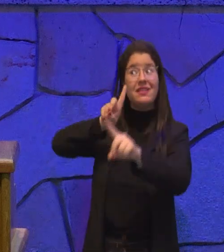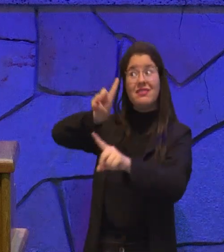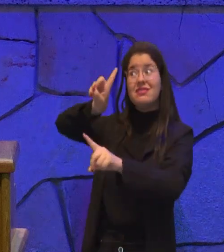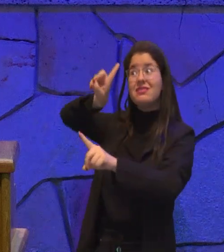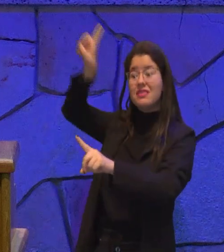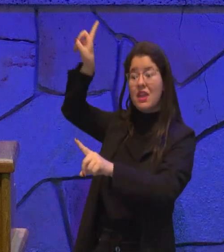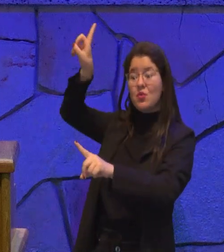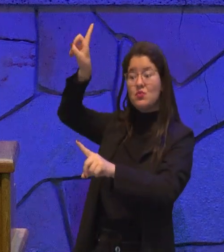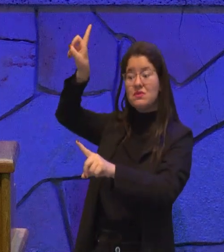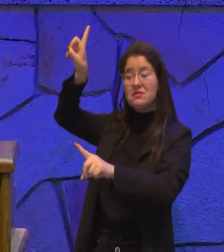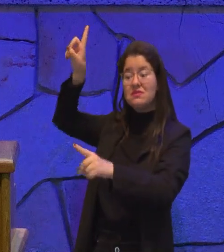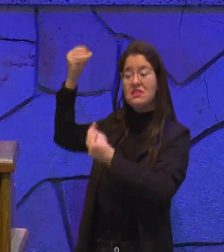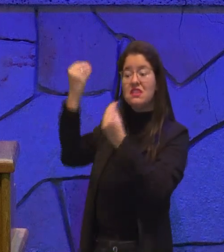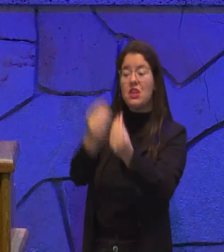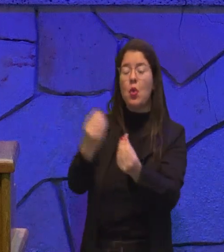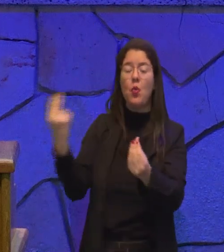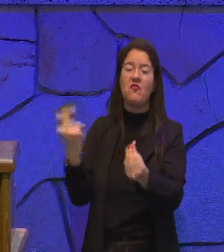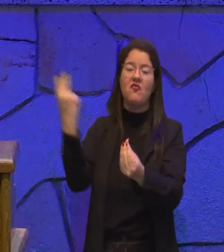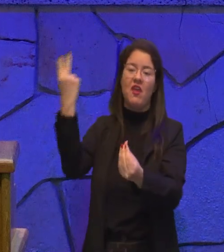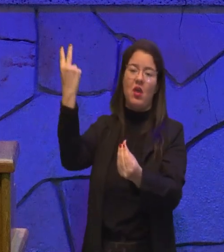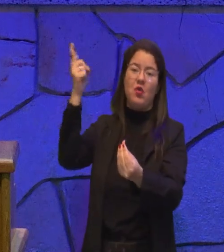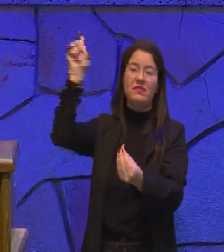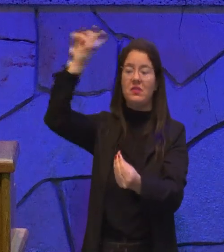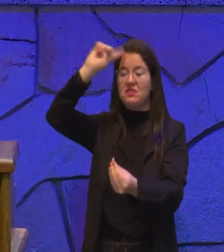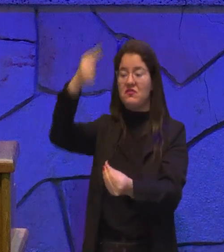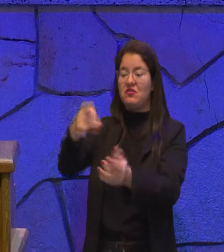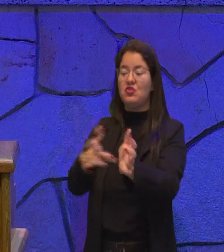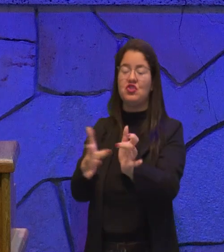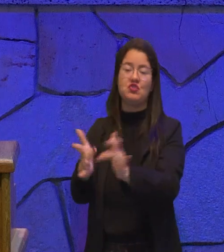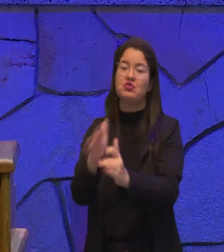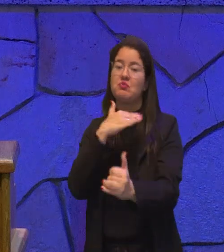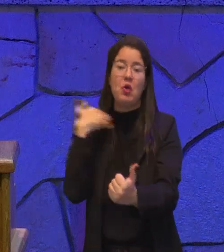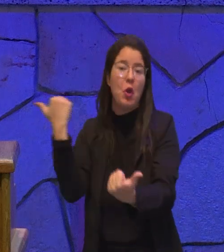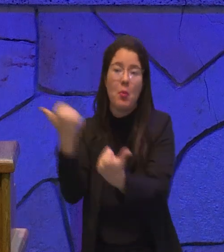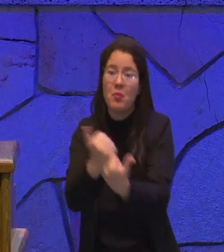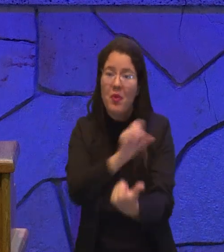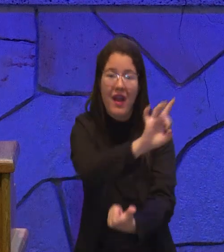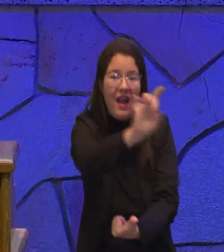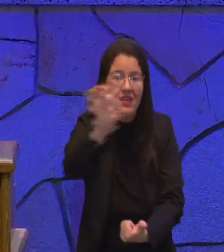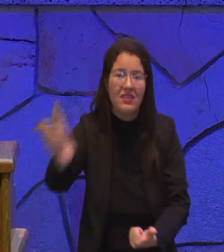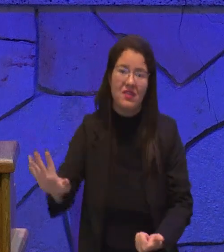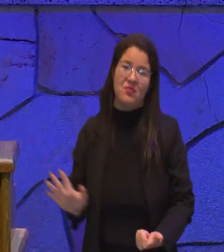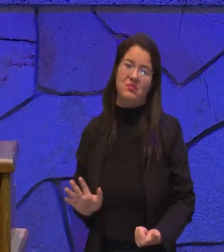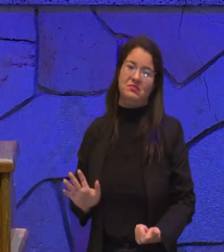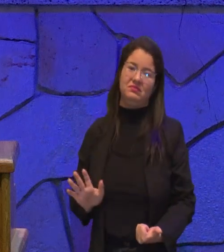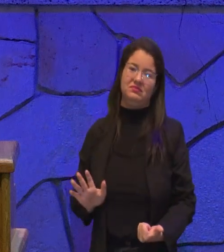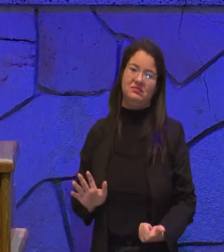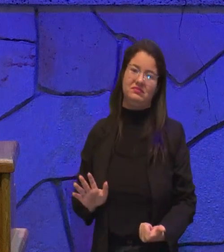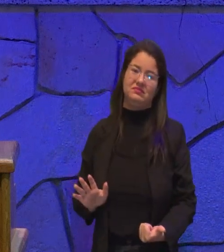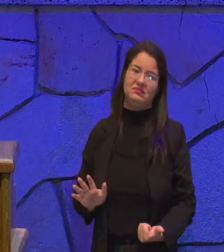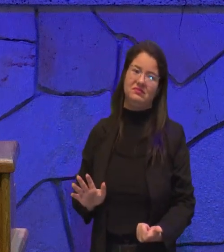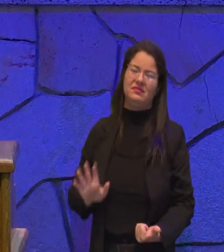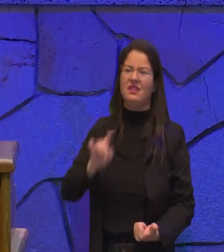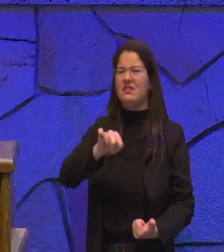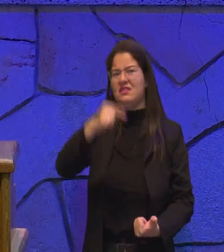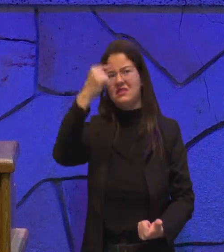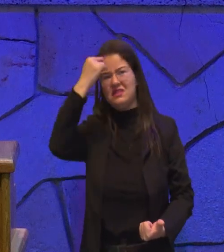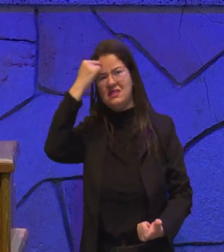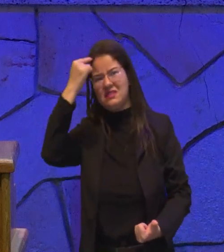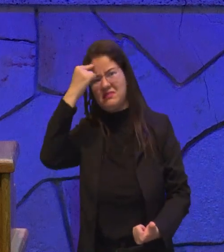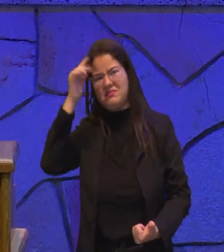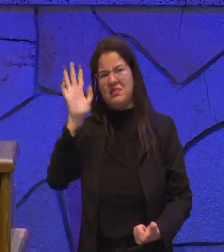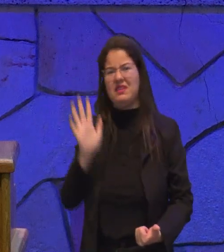fez por nós, por mim e por você. Talvez você creia que não seja grandes coisas, talvez você se ache